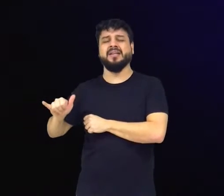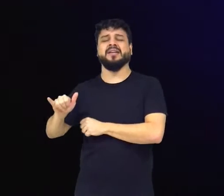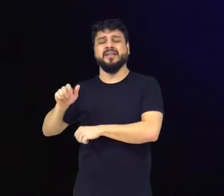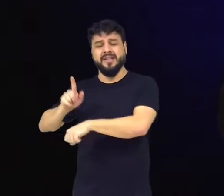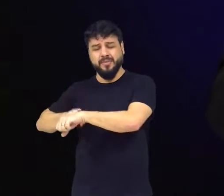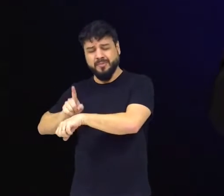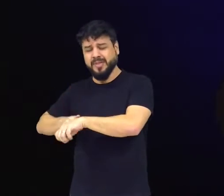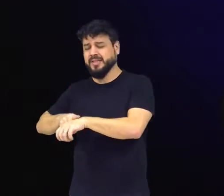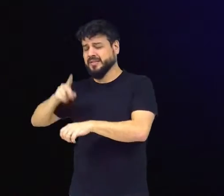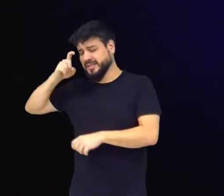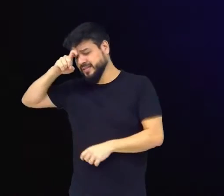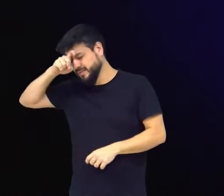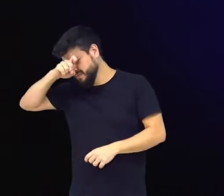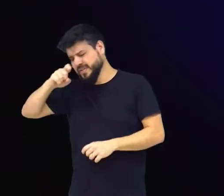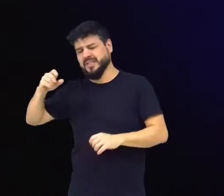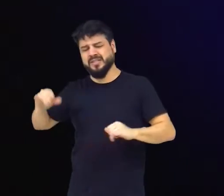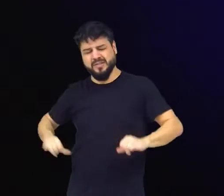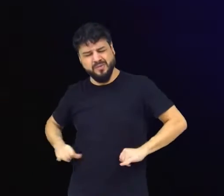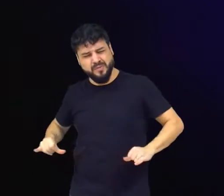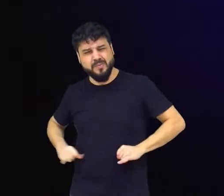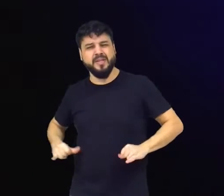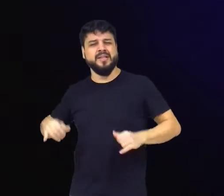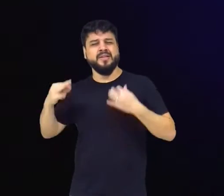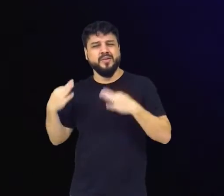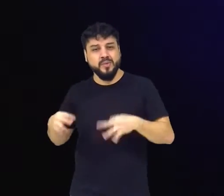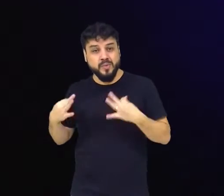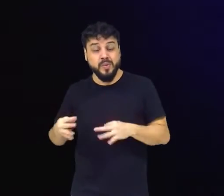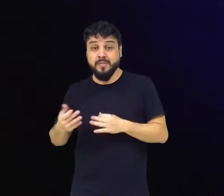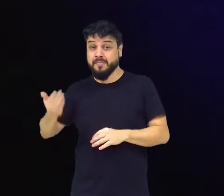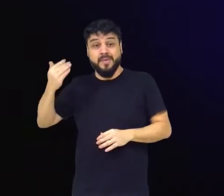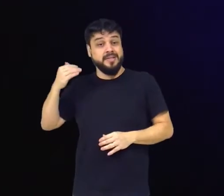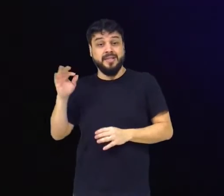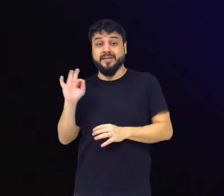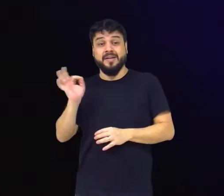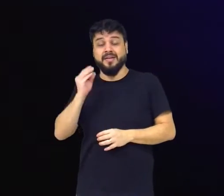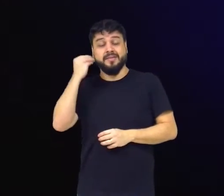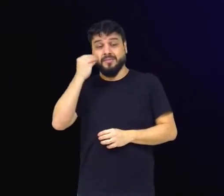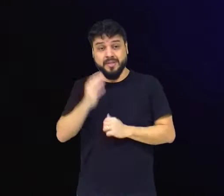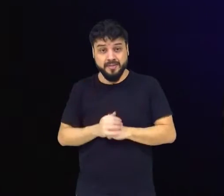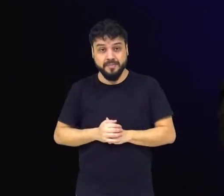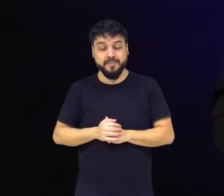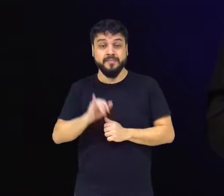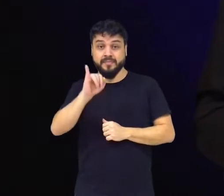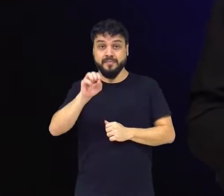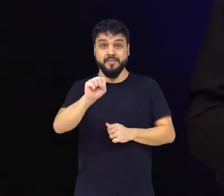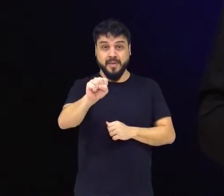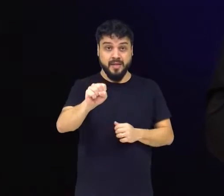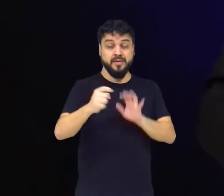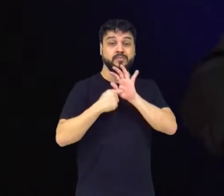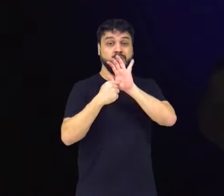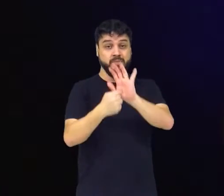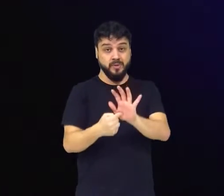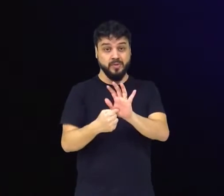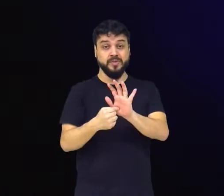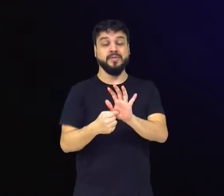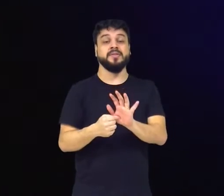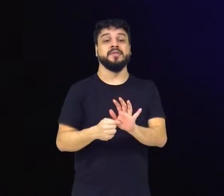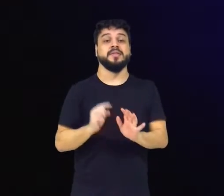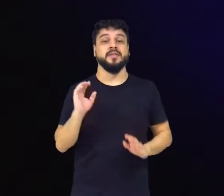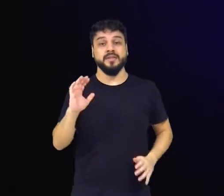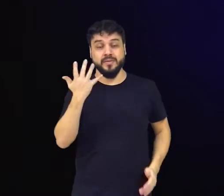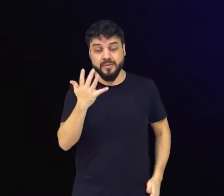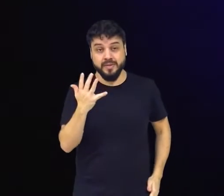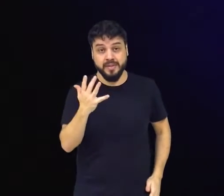de sofrimento nunca antes experimentado por eles. A profecia de Isaías apontava para o fato de que, diante